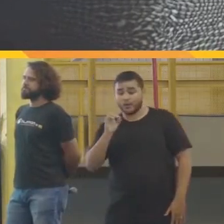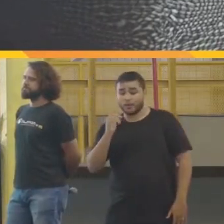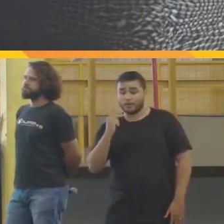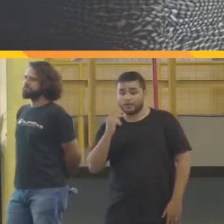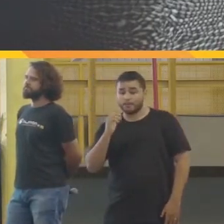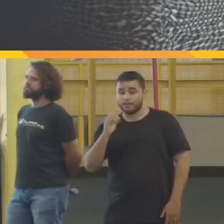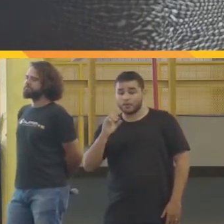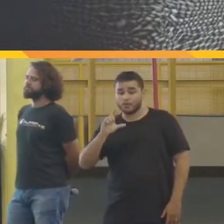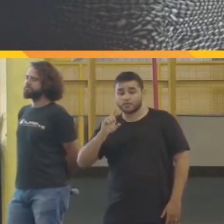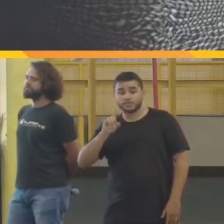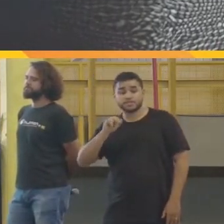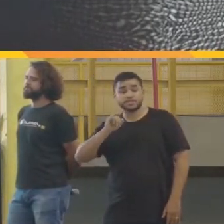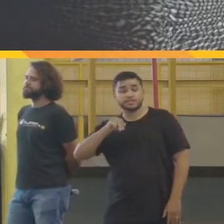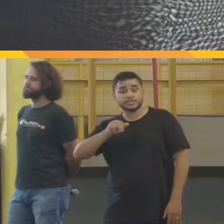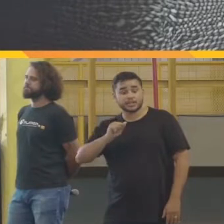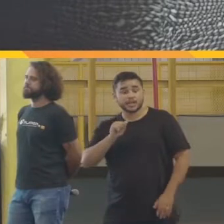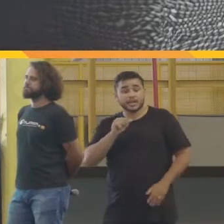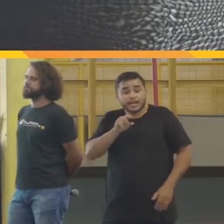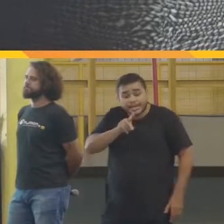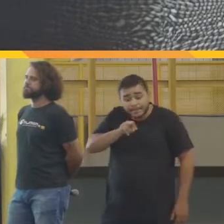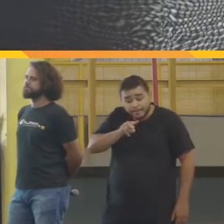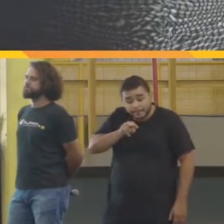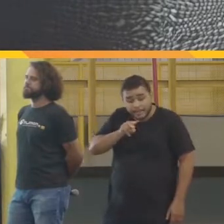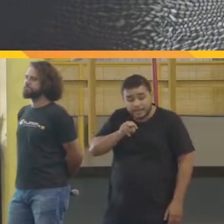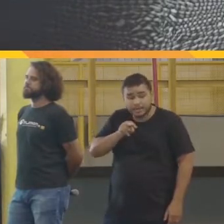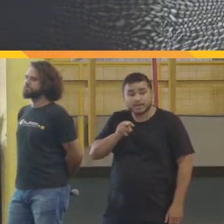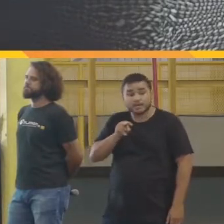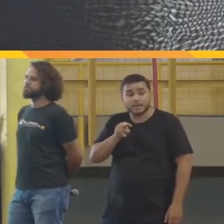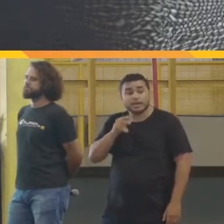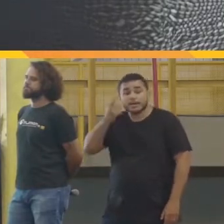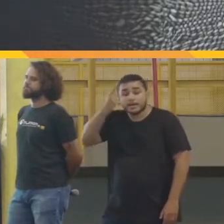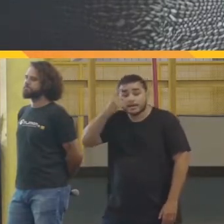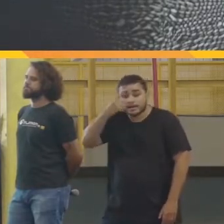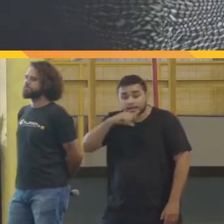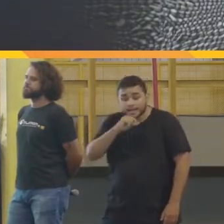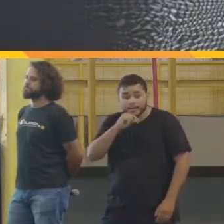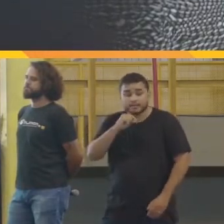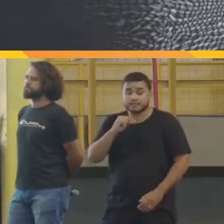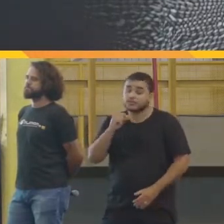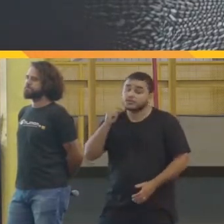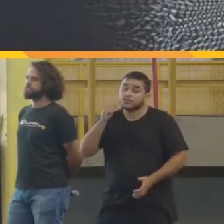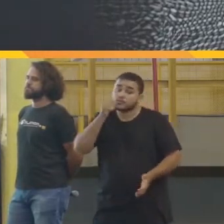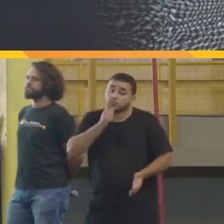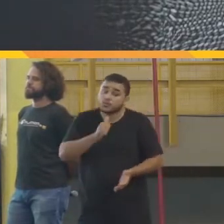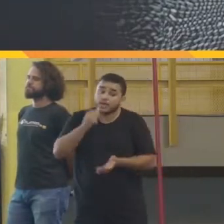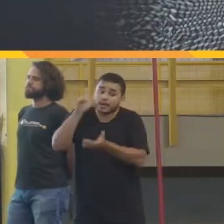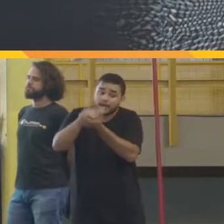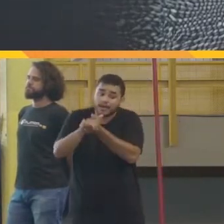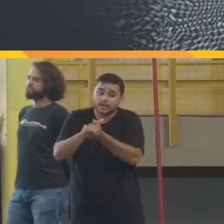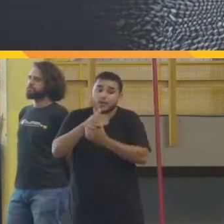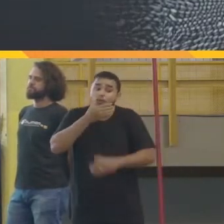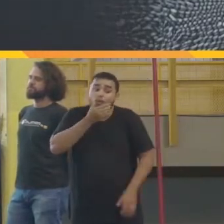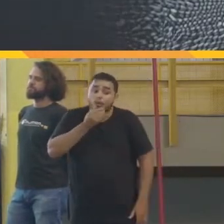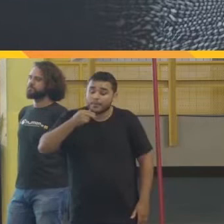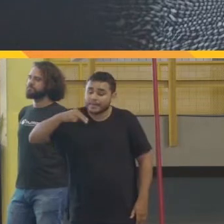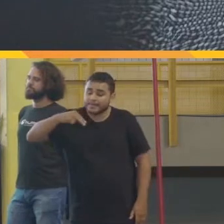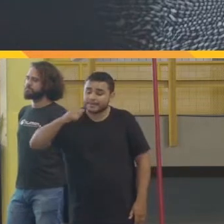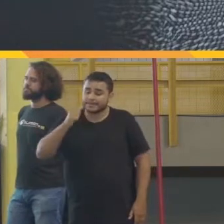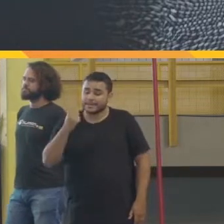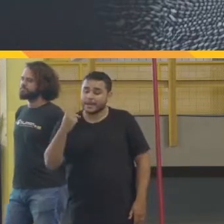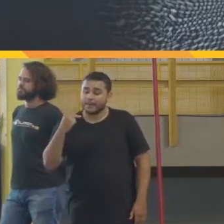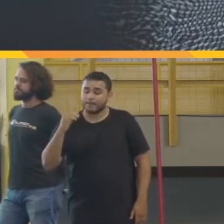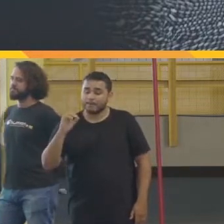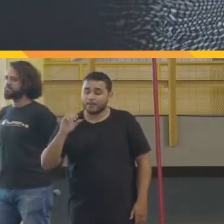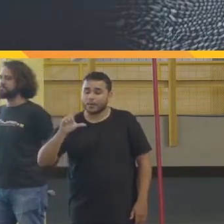era irmã da segunda esposa de Napoleão? Portanto, Dom Pedro e Napoleão eram